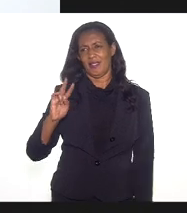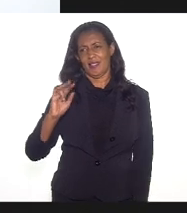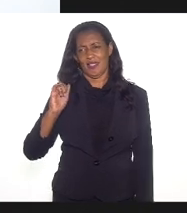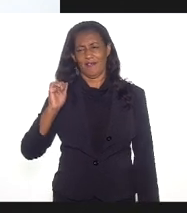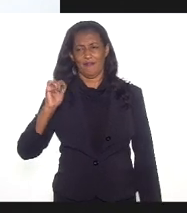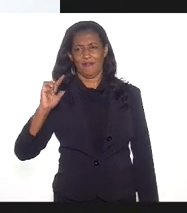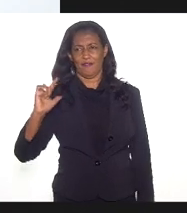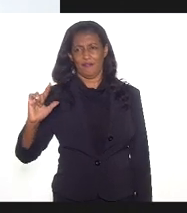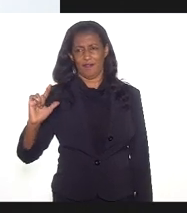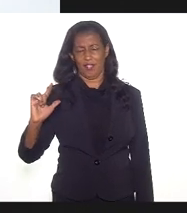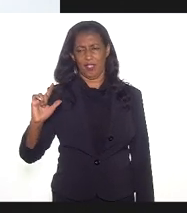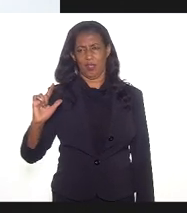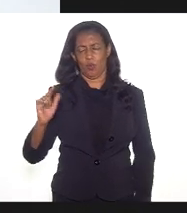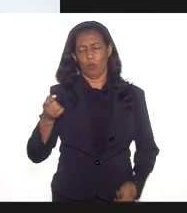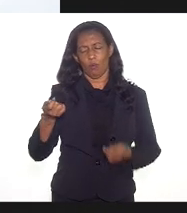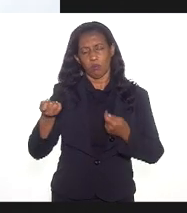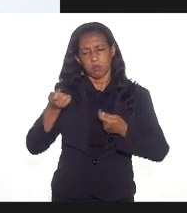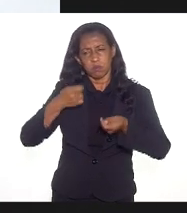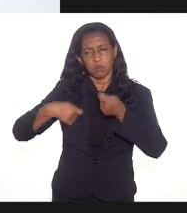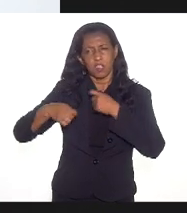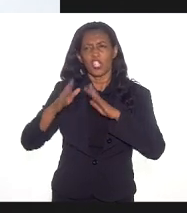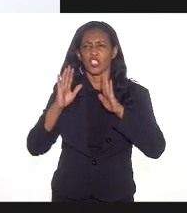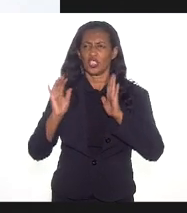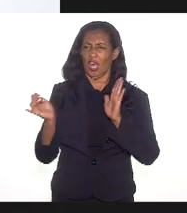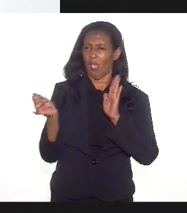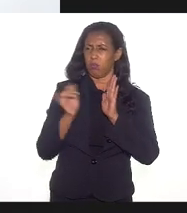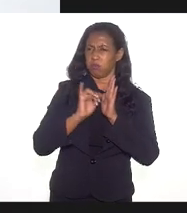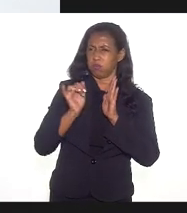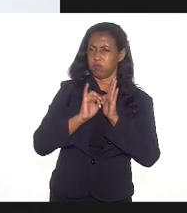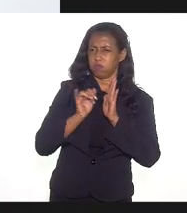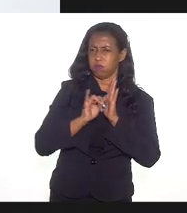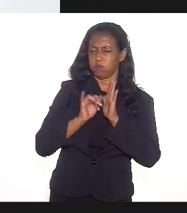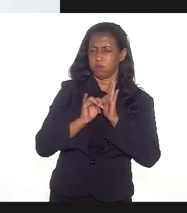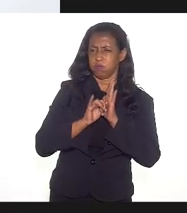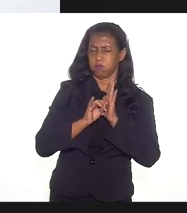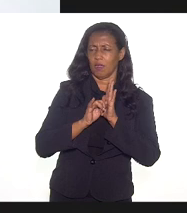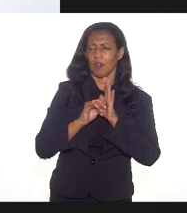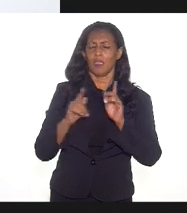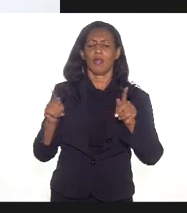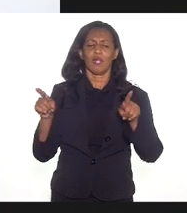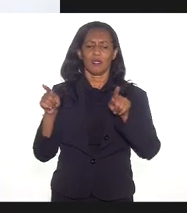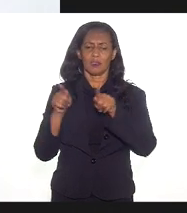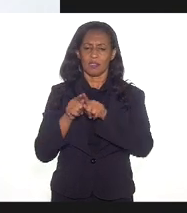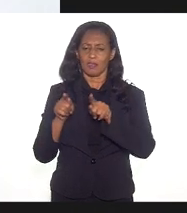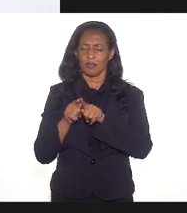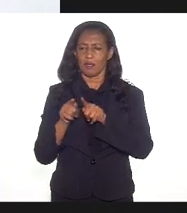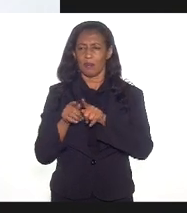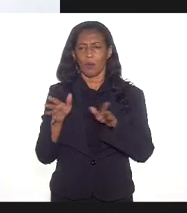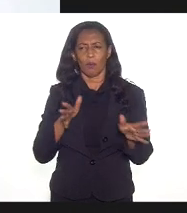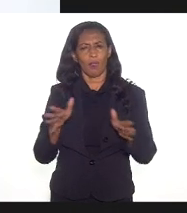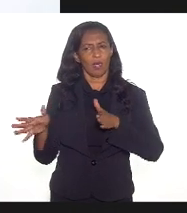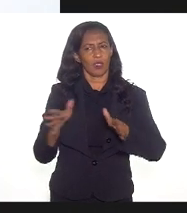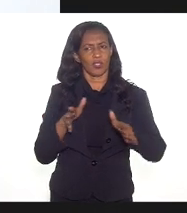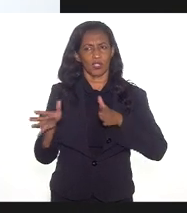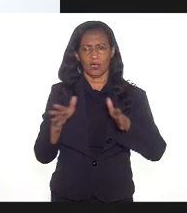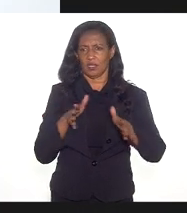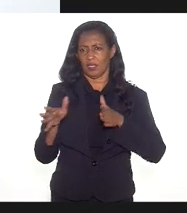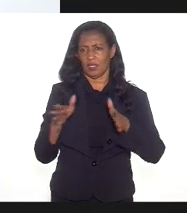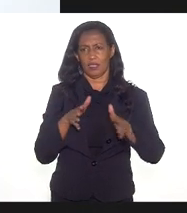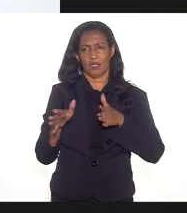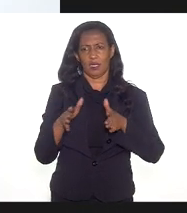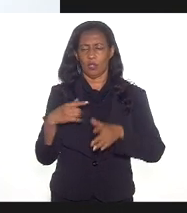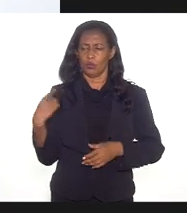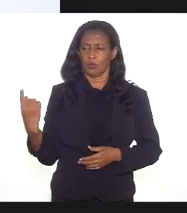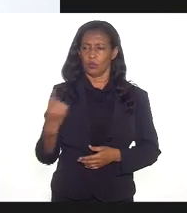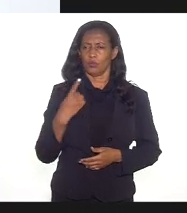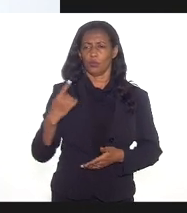de ilicitudes já publicados, assim como com vistas à agilização da parametrização dos